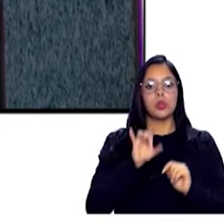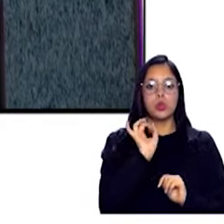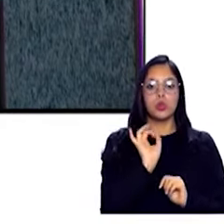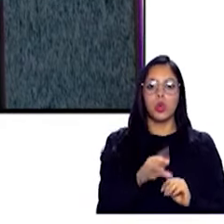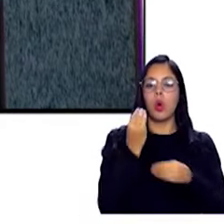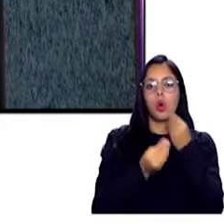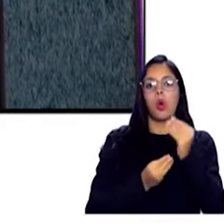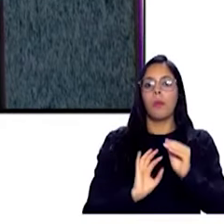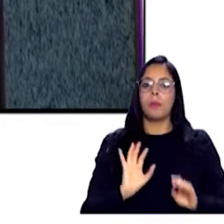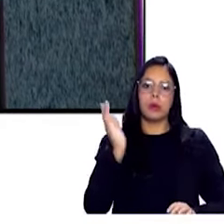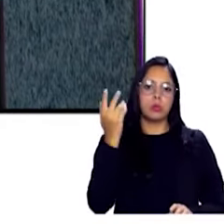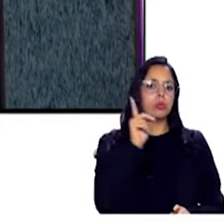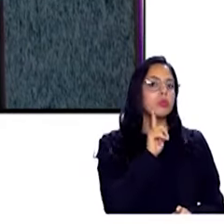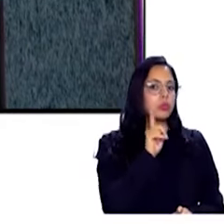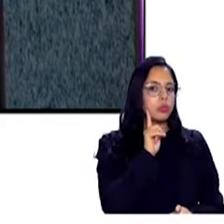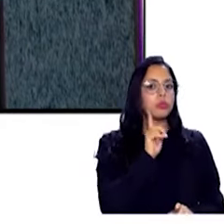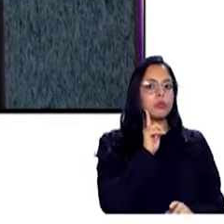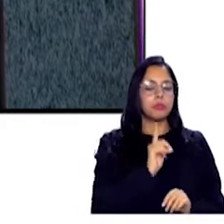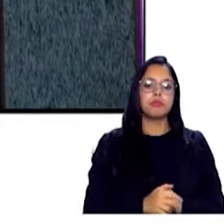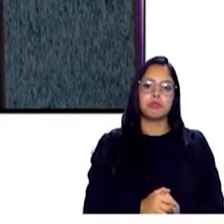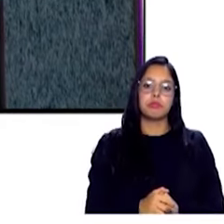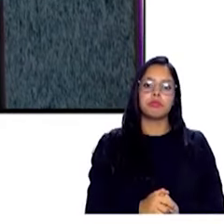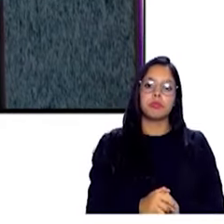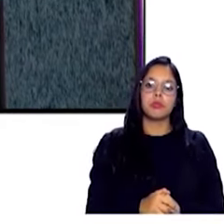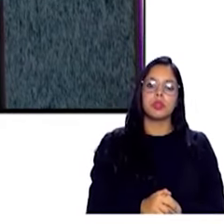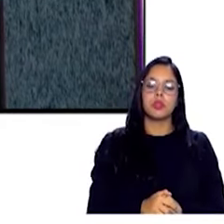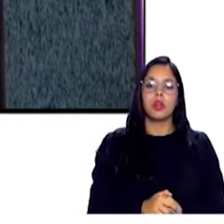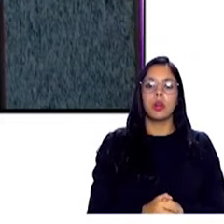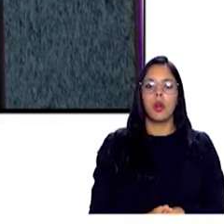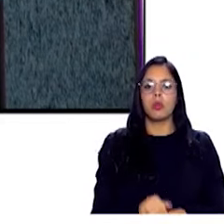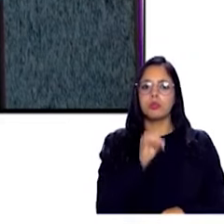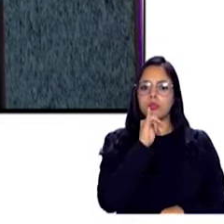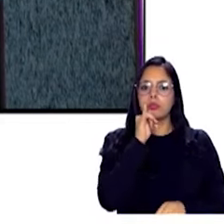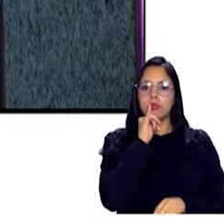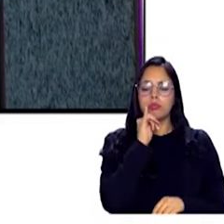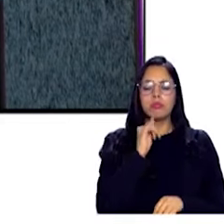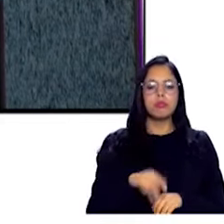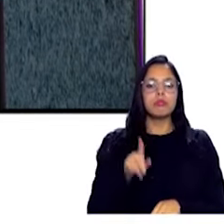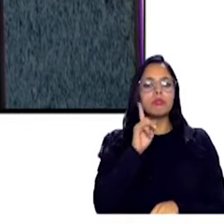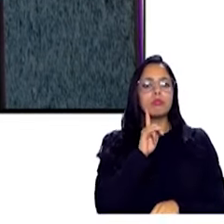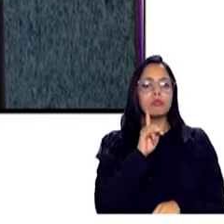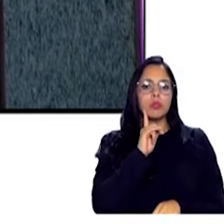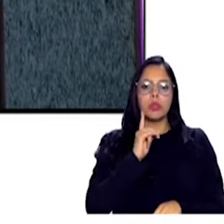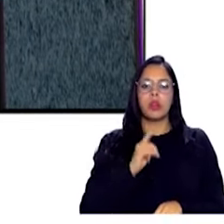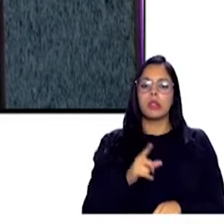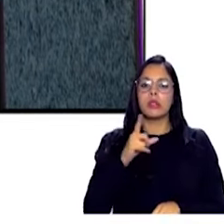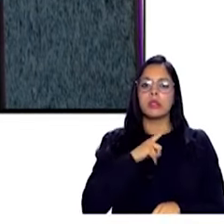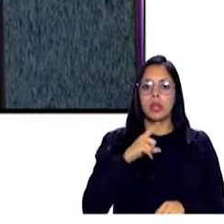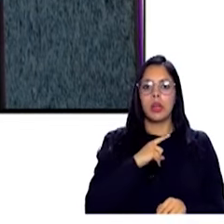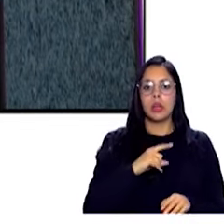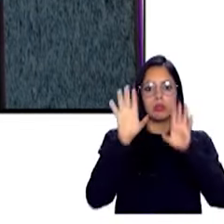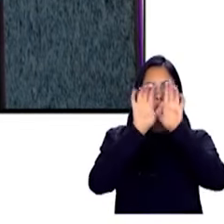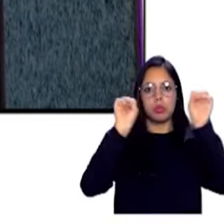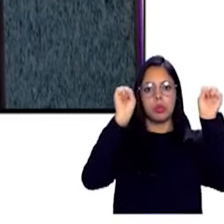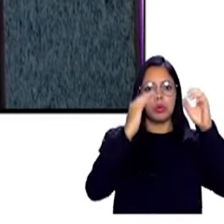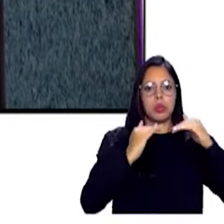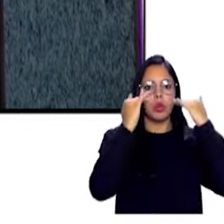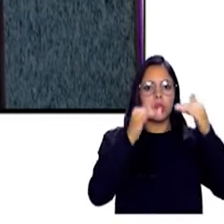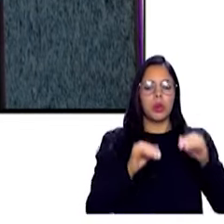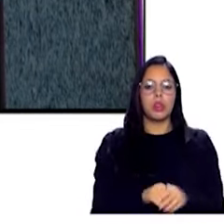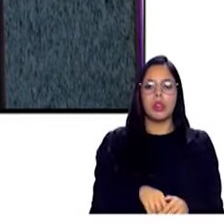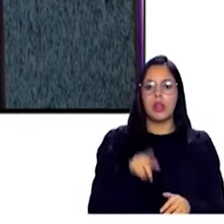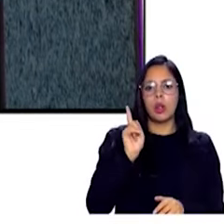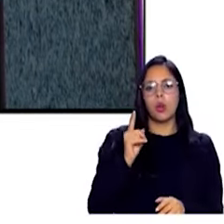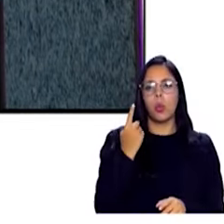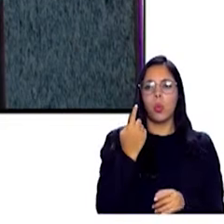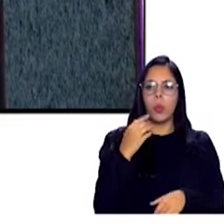Estados Unidos nos Estados Unidos existe uma Suprema corte que trata das questões relevantes